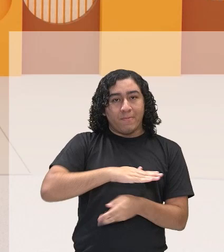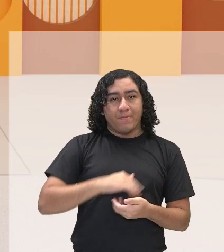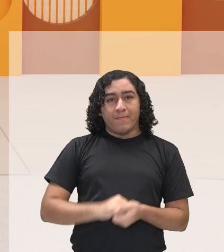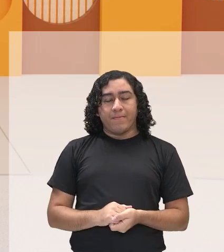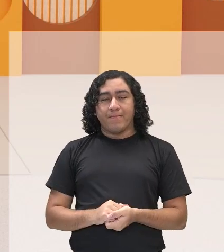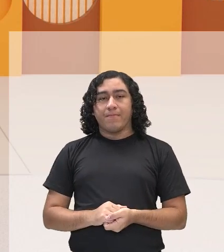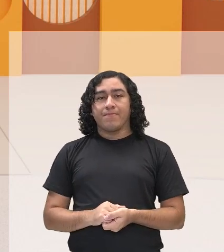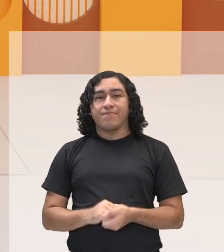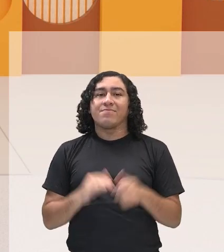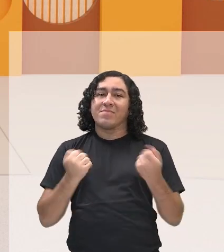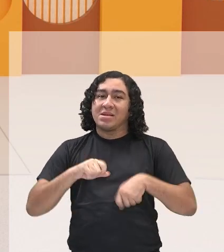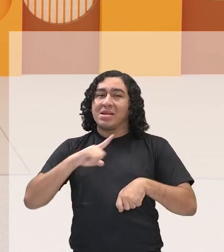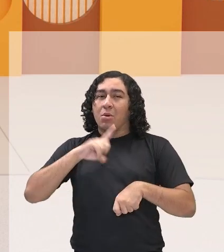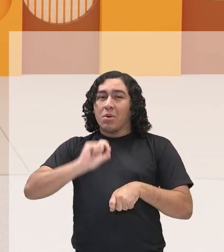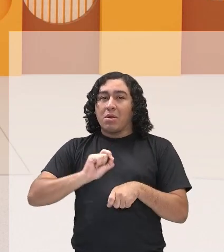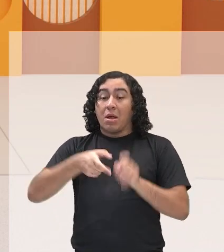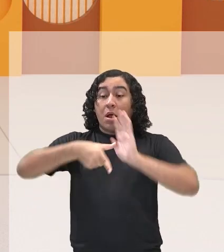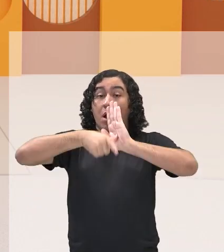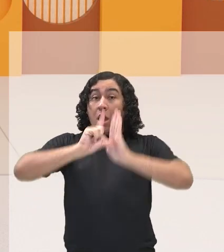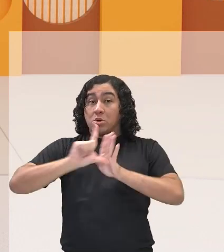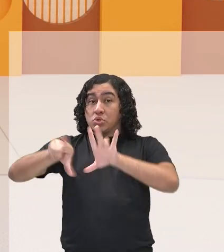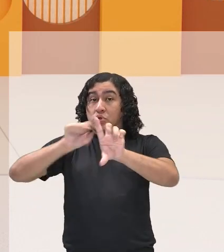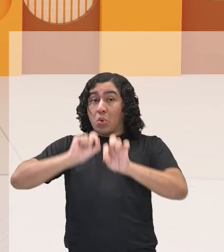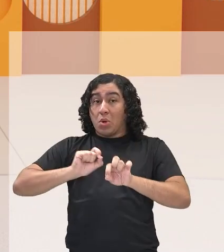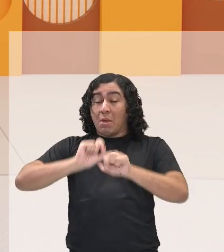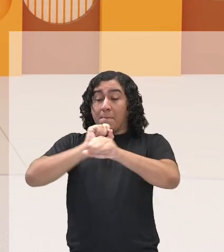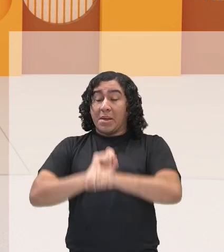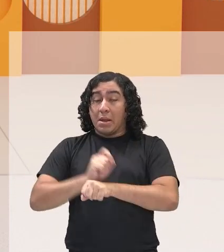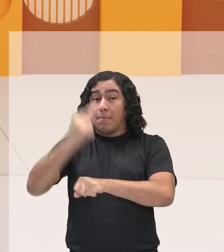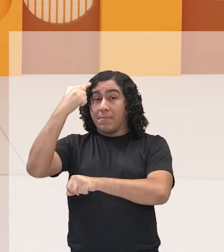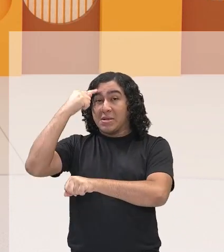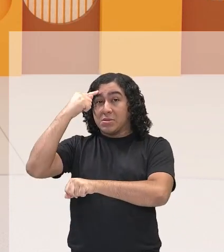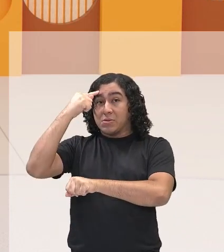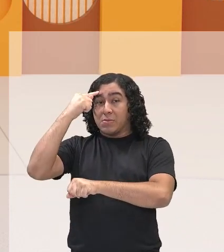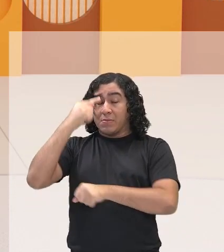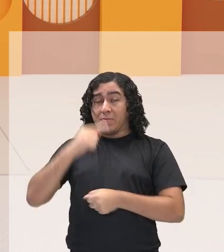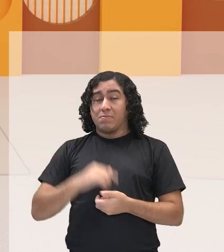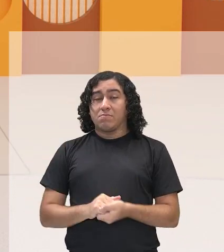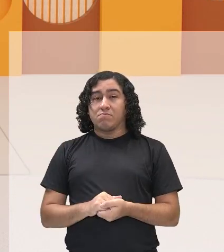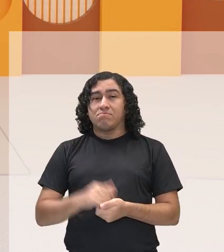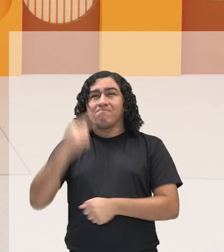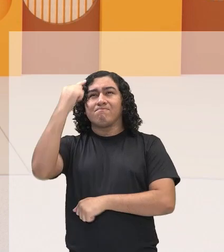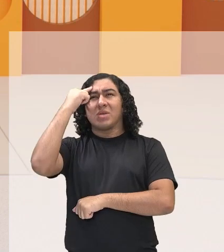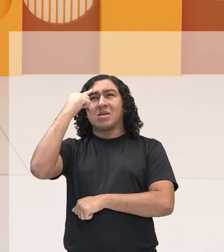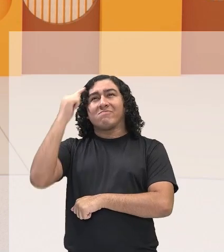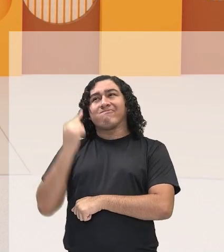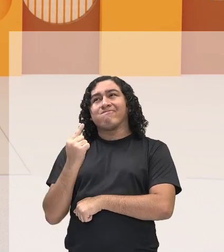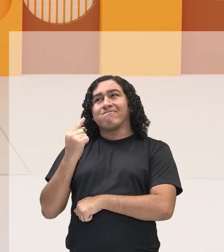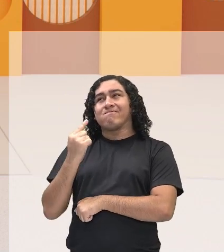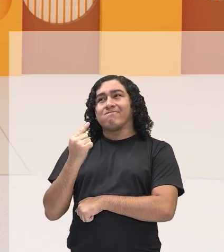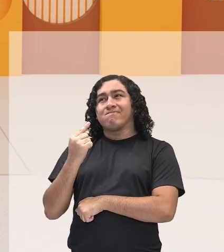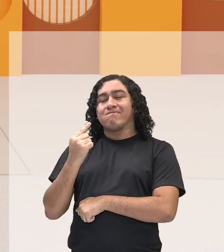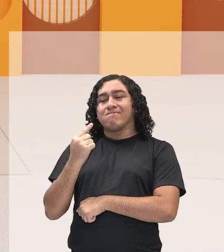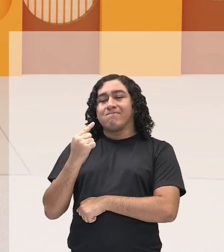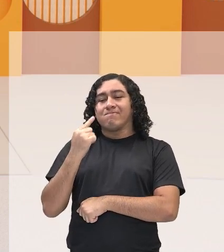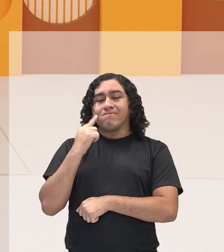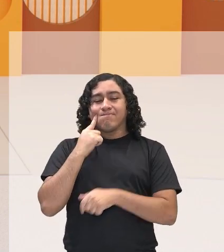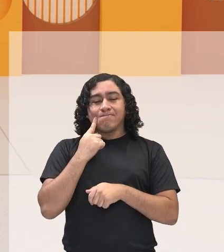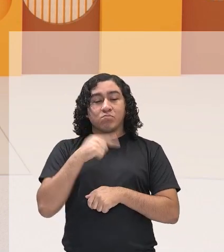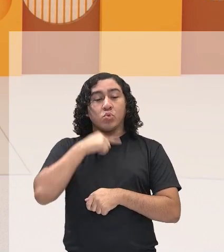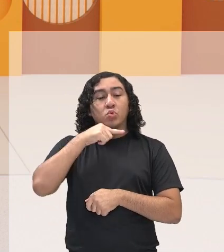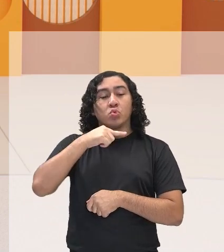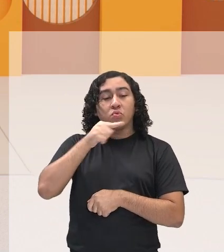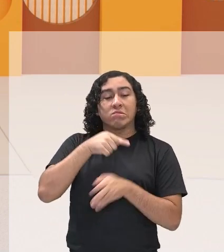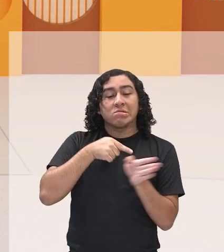Então, sempre tem que parar e pensar, né? Bom, mas o meu princípio é esse. Mas será que eu estou